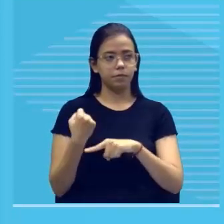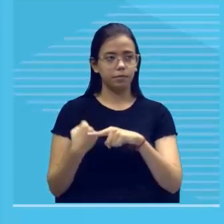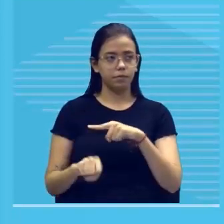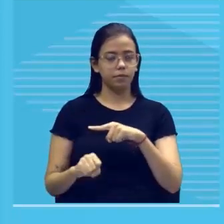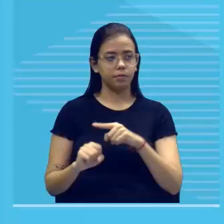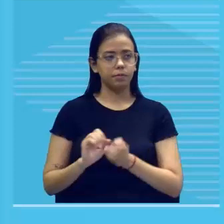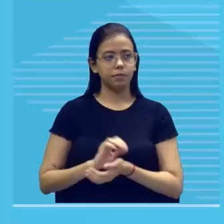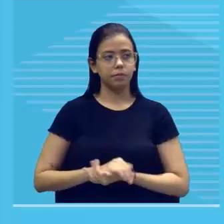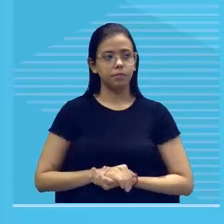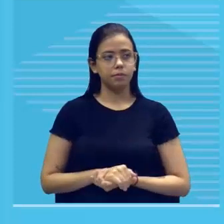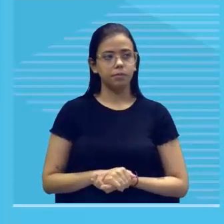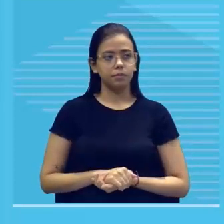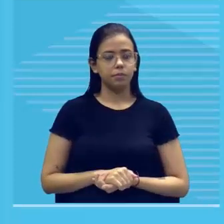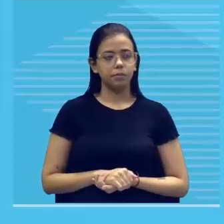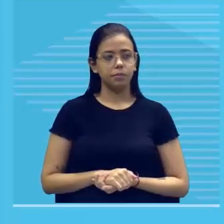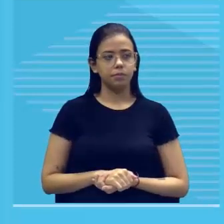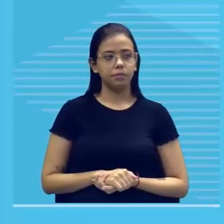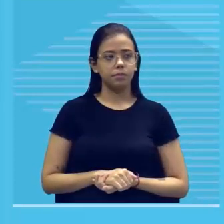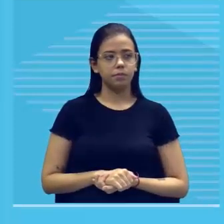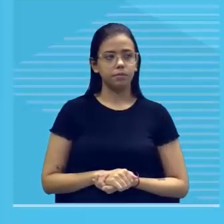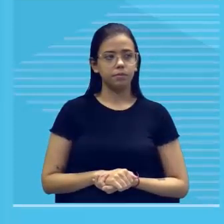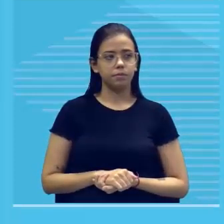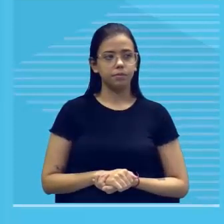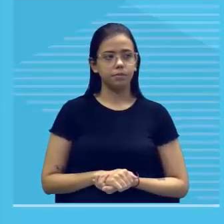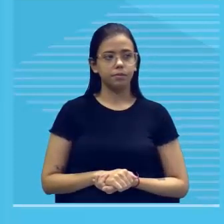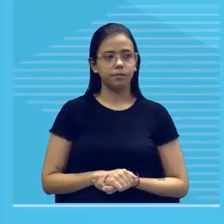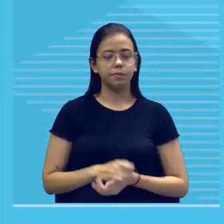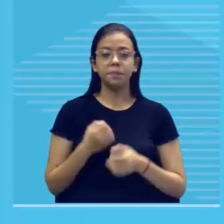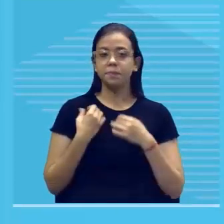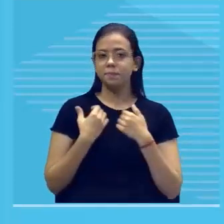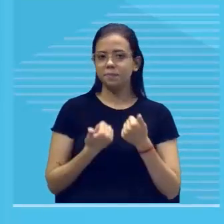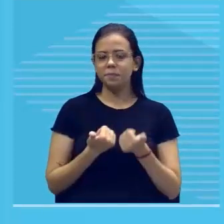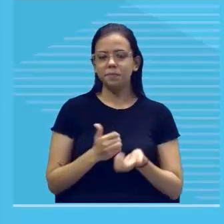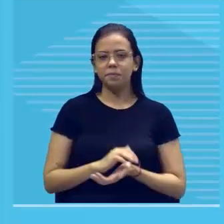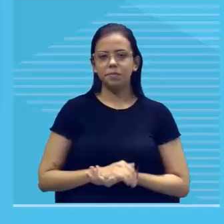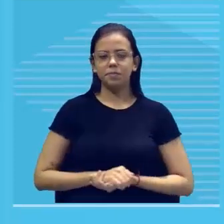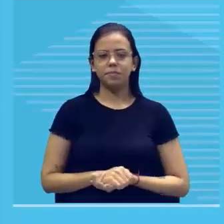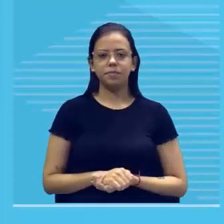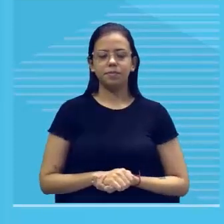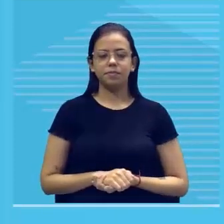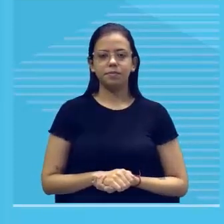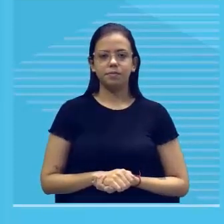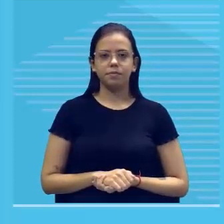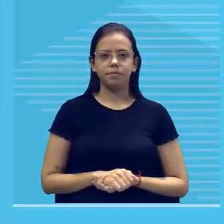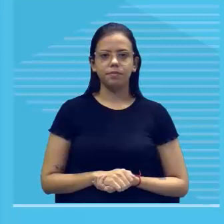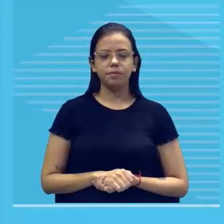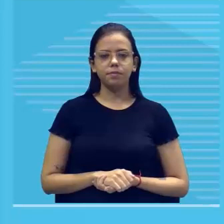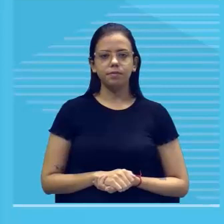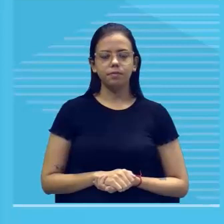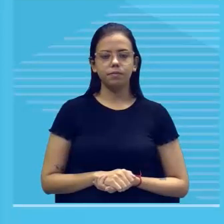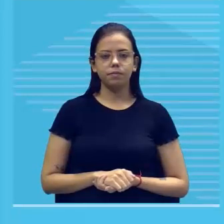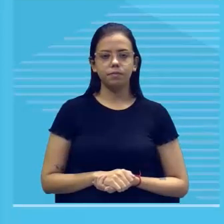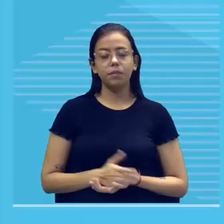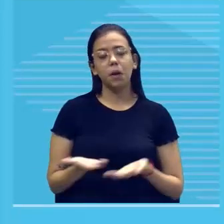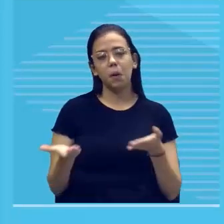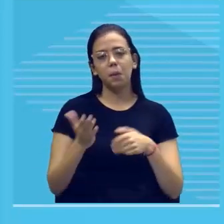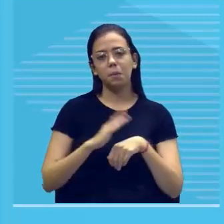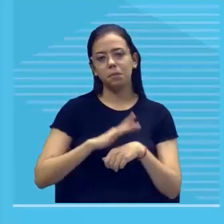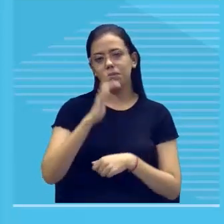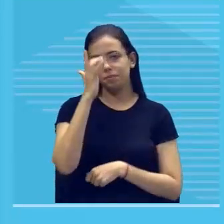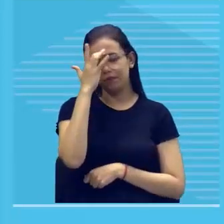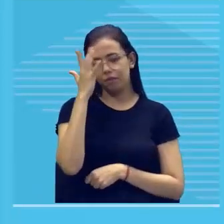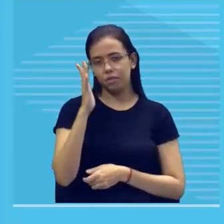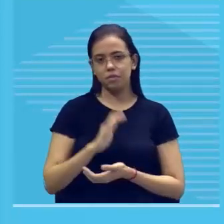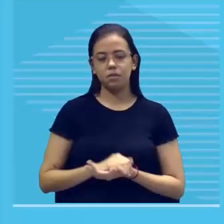oito é muito bem e olha consigo sim Agora ficou mais fácil